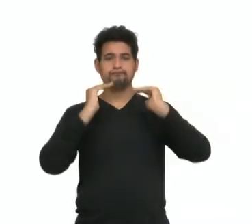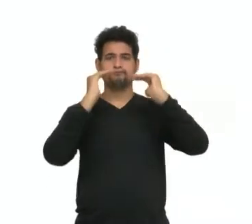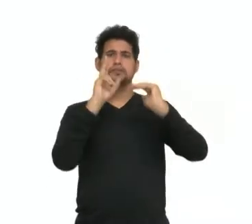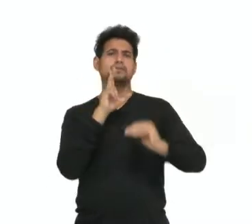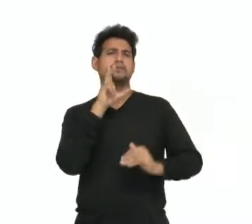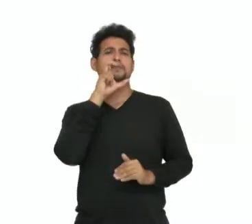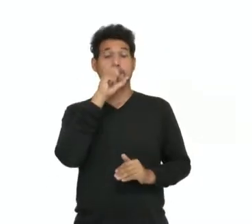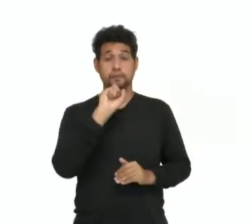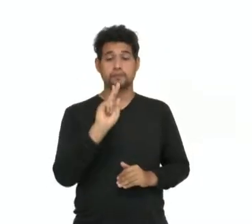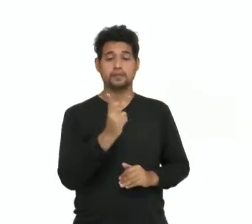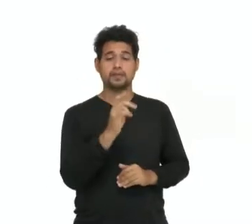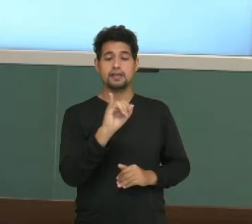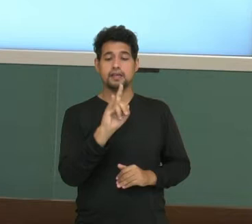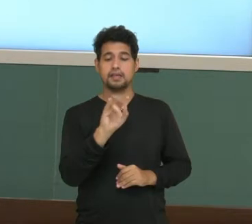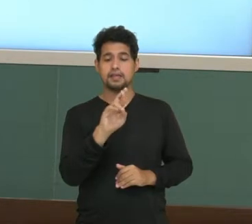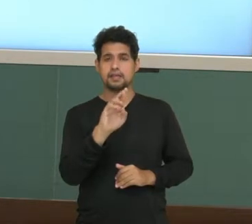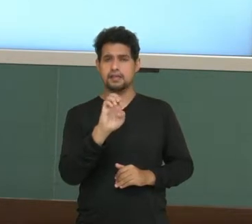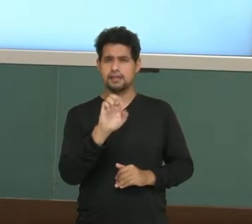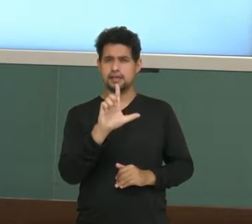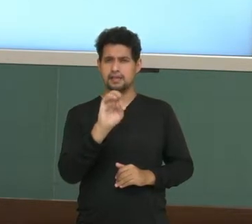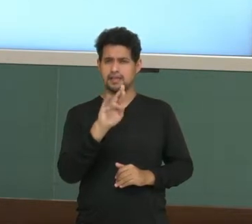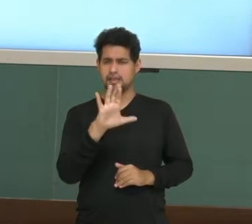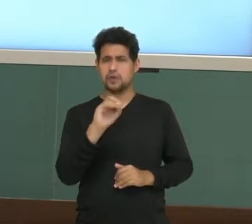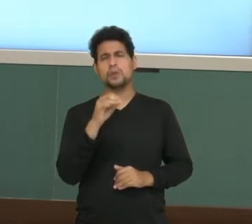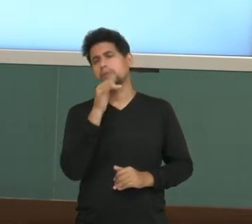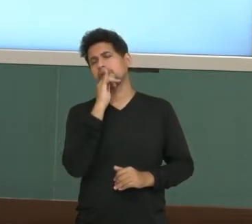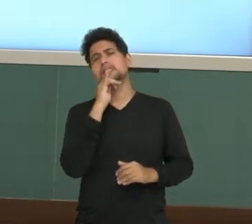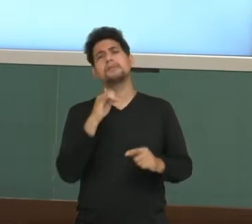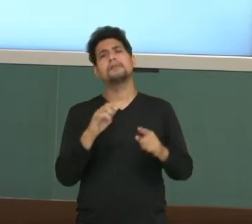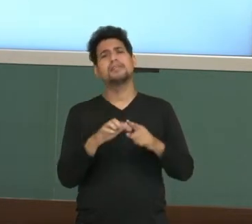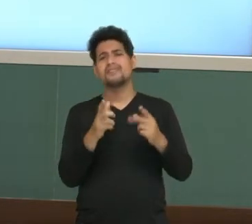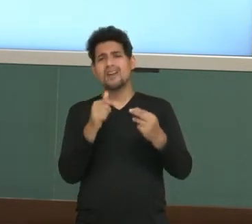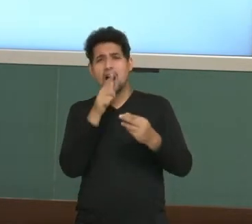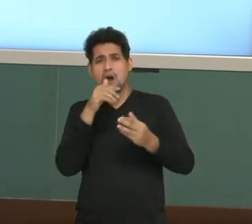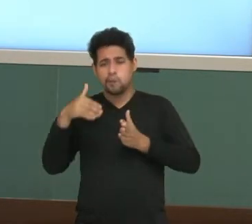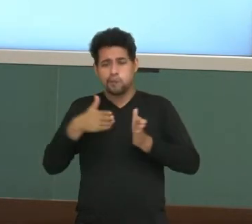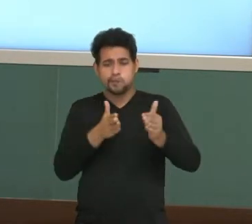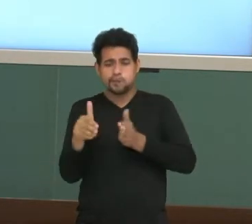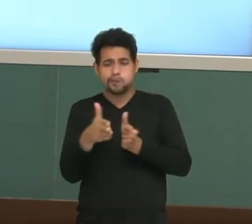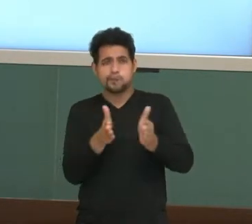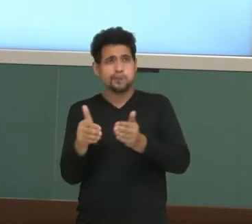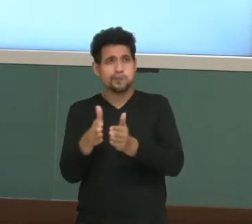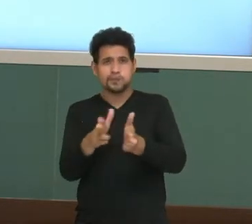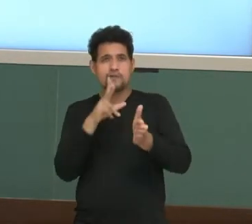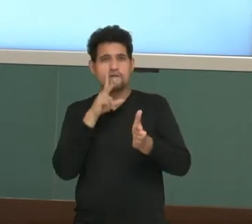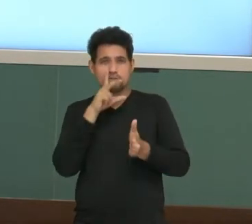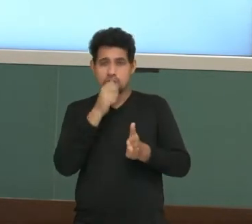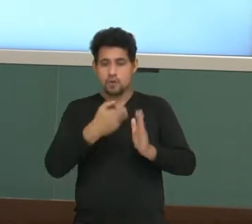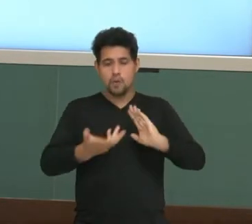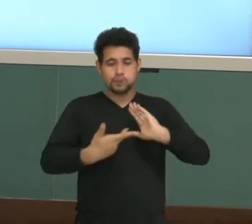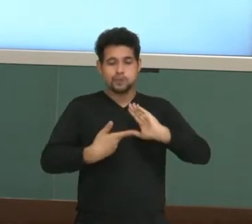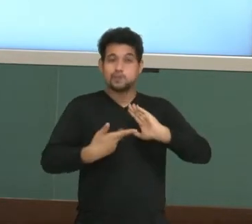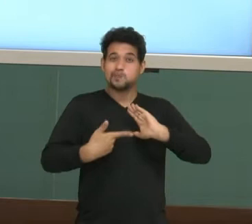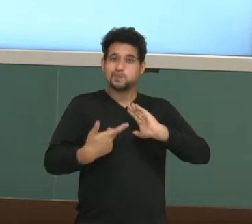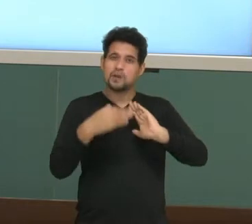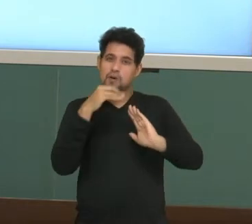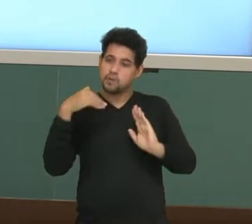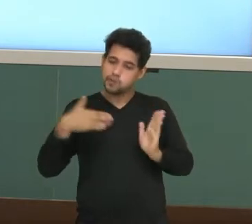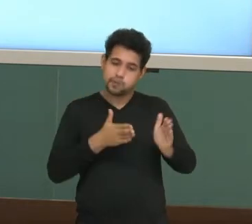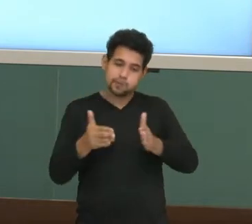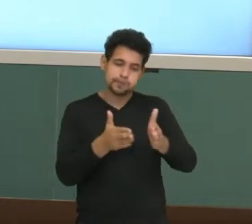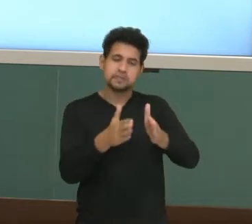potencial hidrelétrico. Então, como nós temos rios de planalto cujas águas apresentam grandes velocidades,